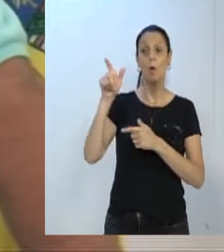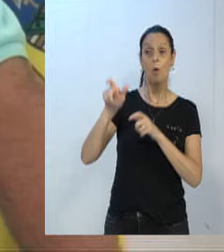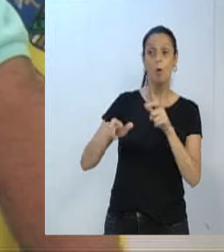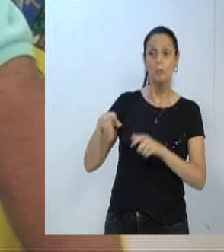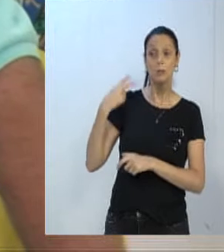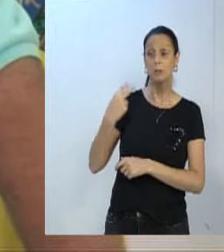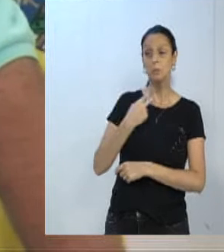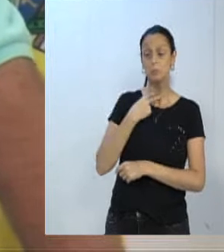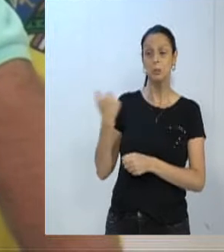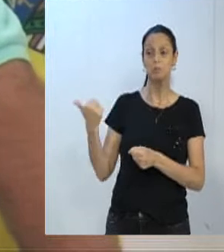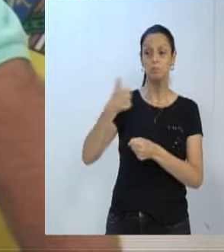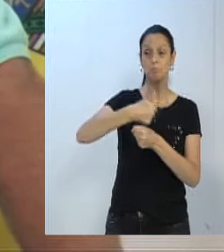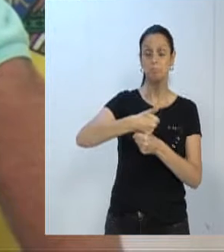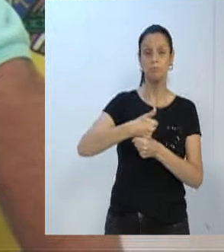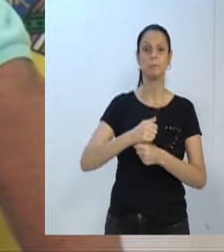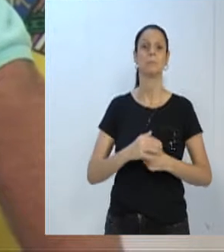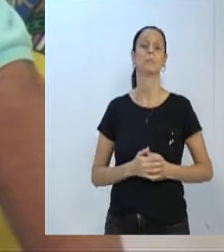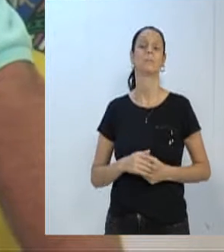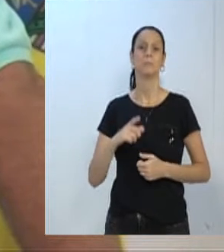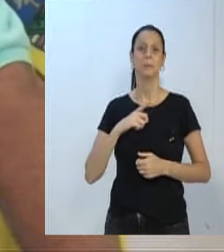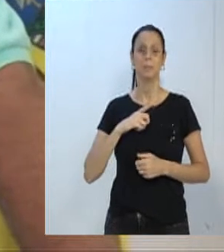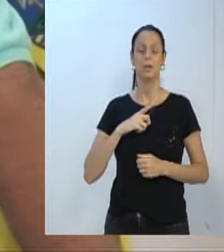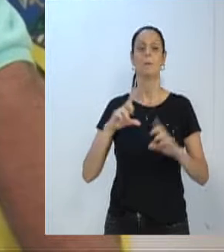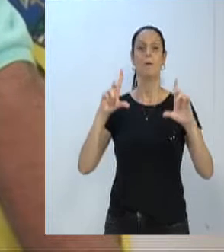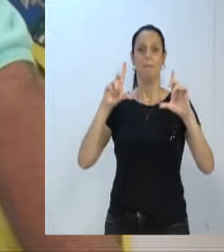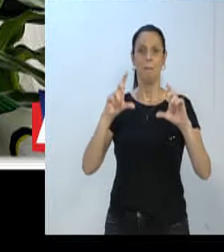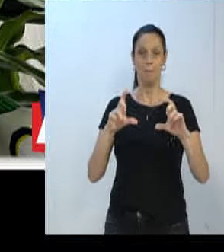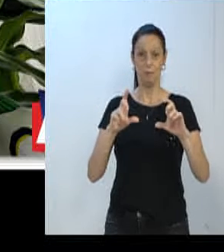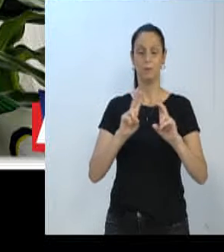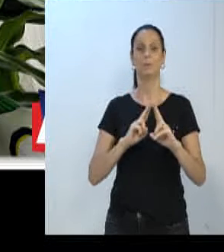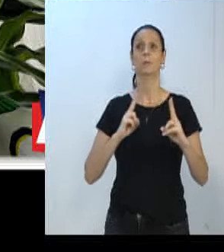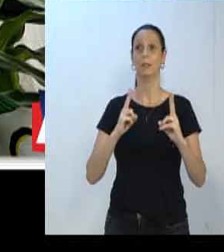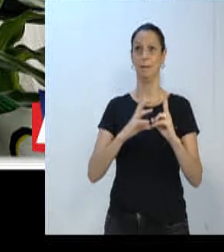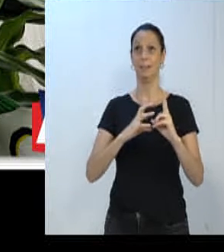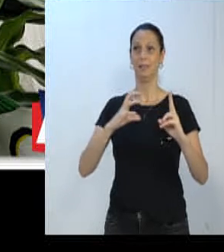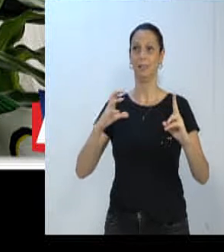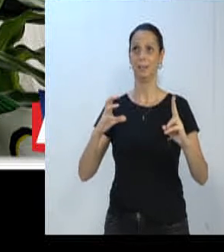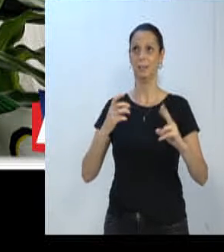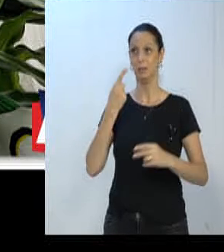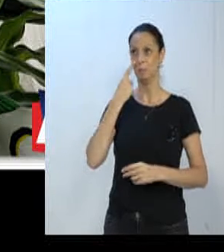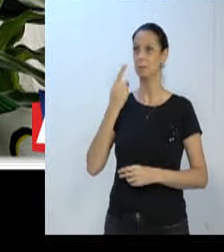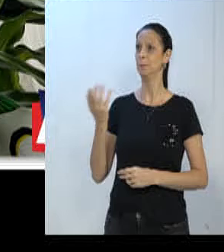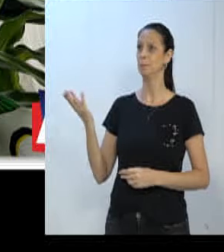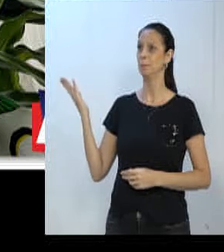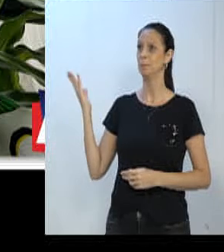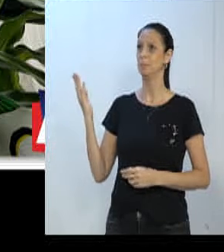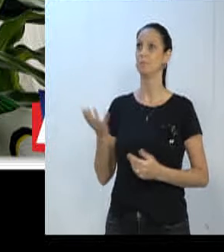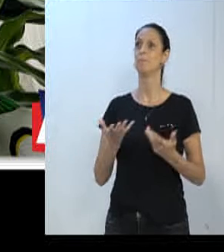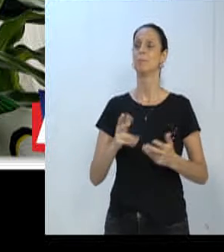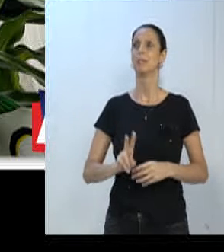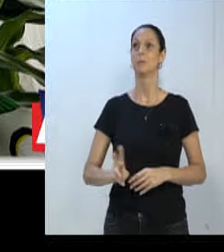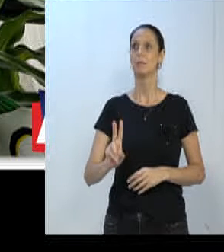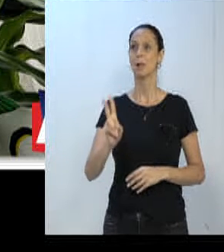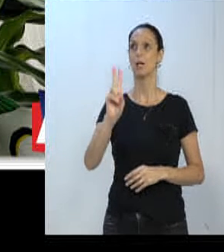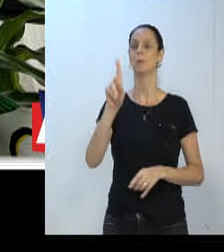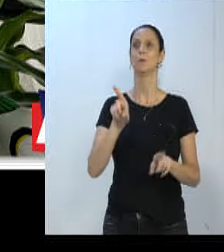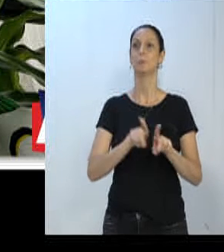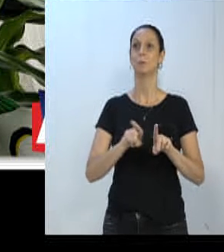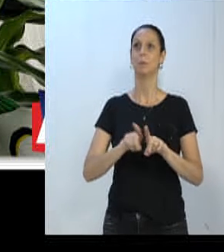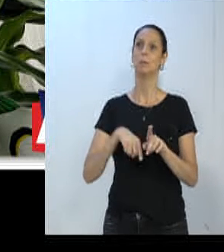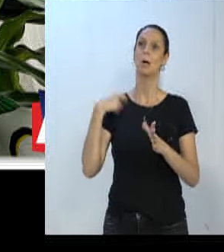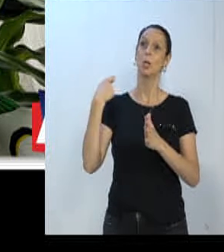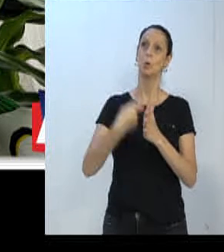uma foto lá do Caíque da velha grande que era que enaltecer uma luta uma